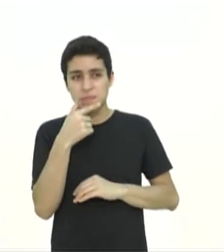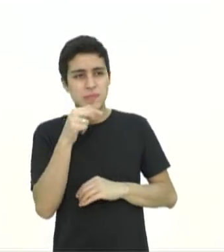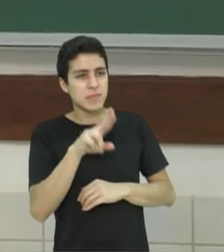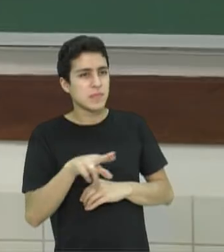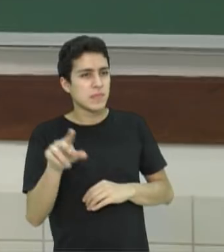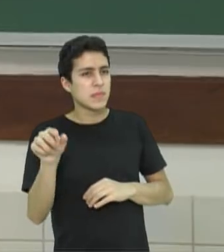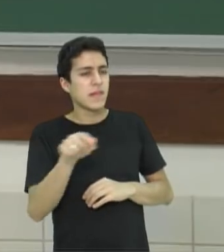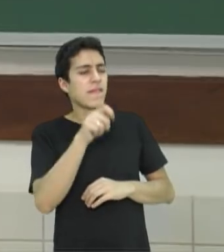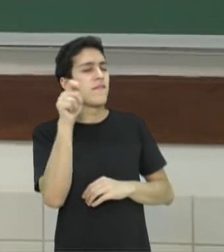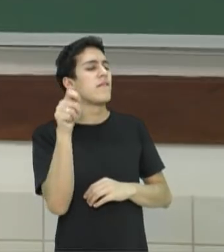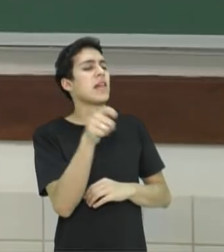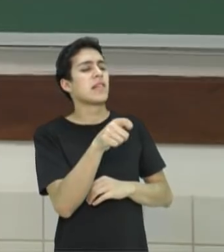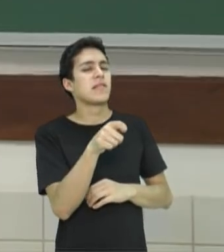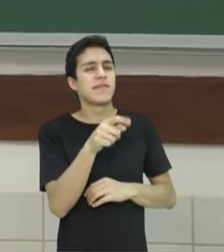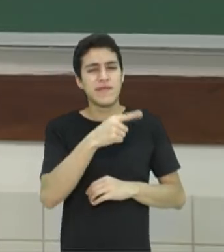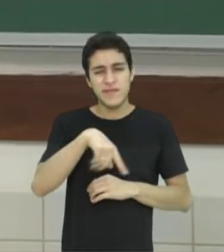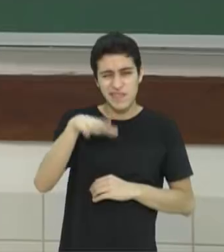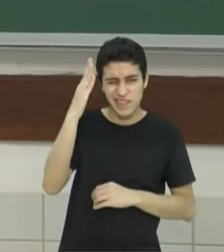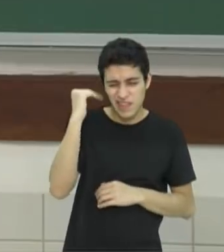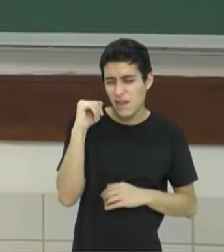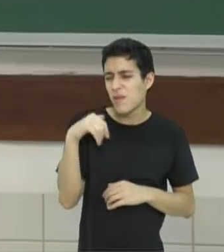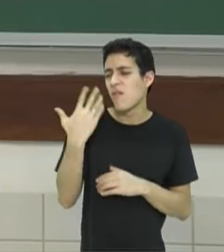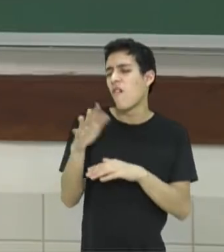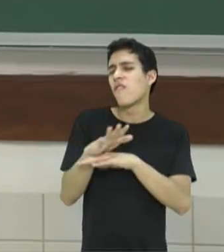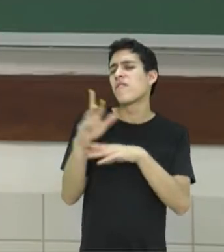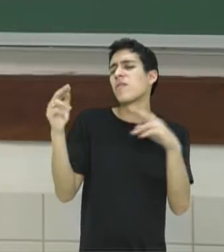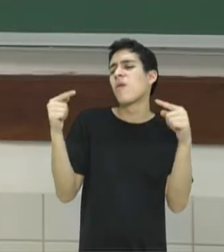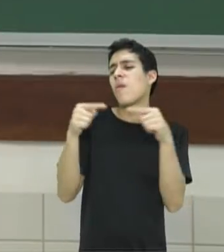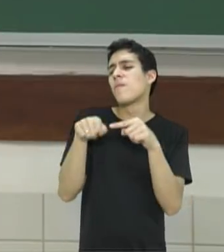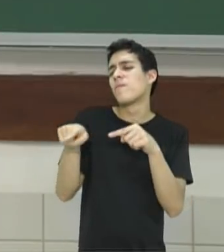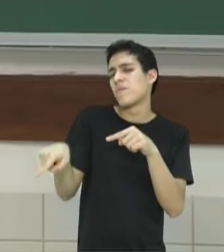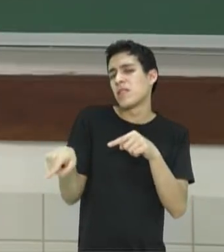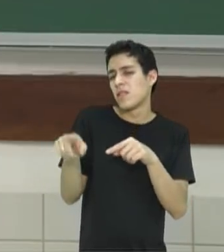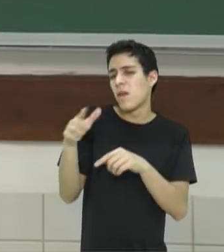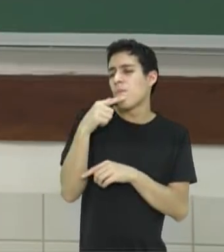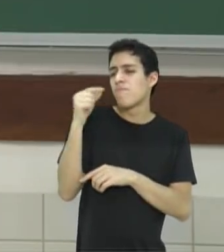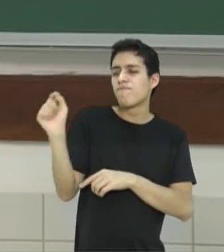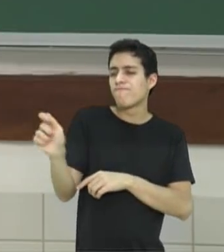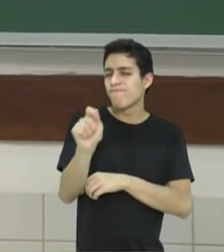mão. Vocês sabem referência a qual filme que o Wesley está fazendo?